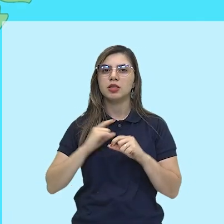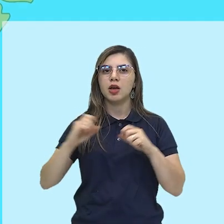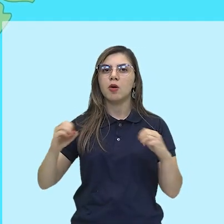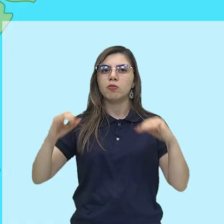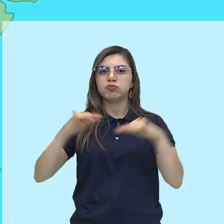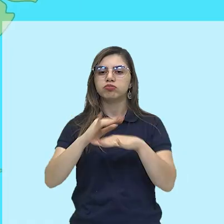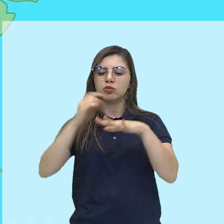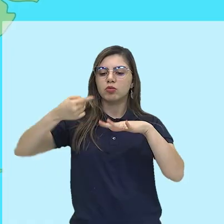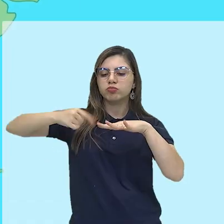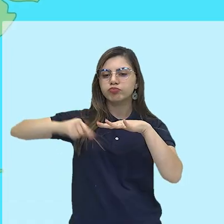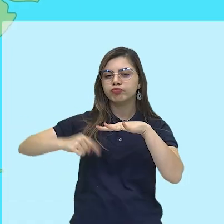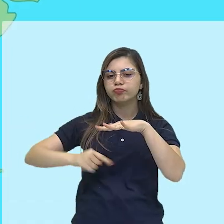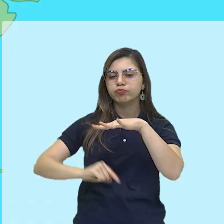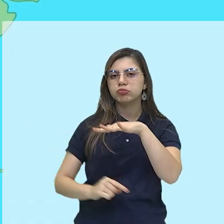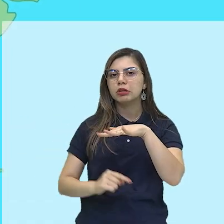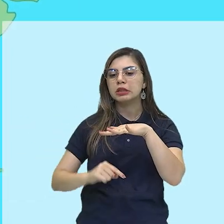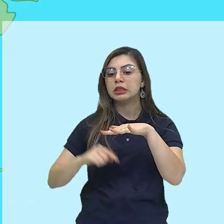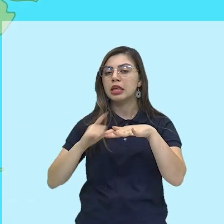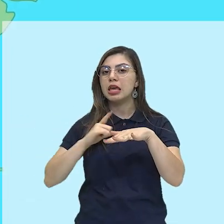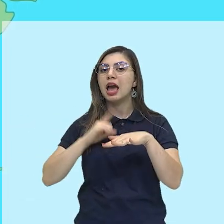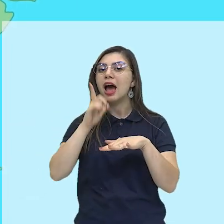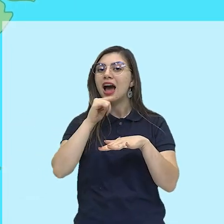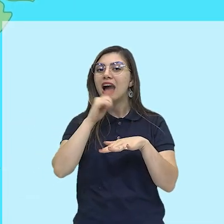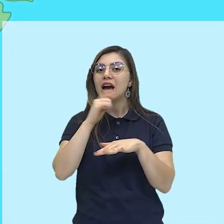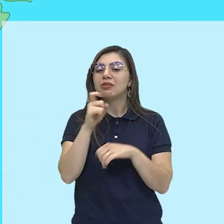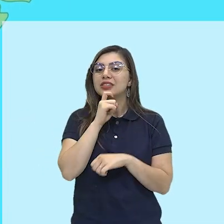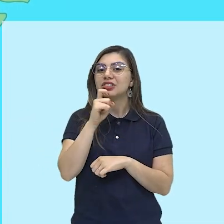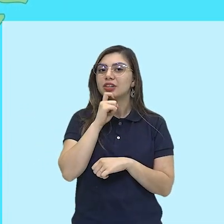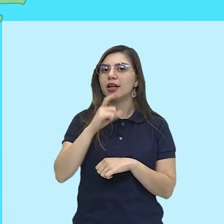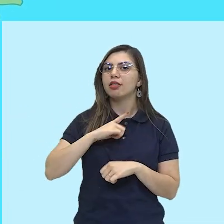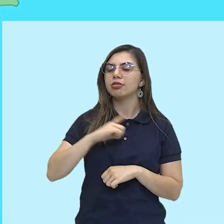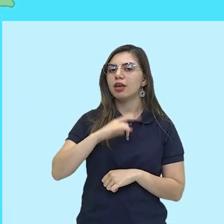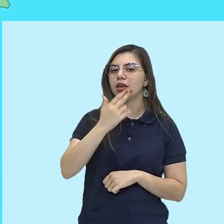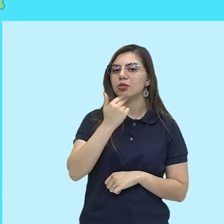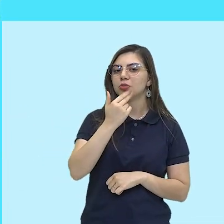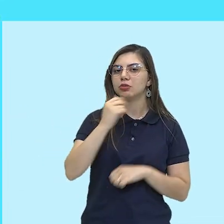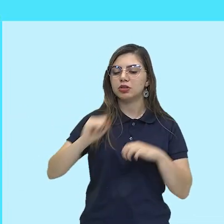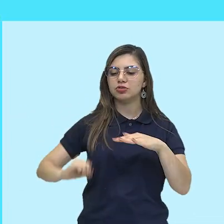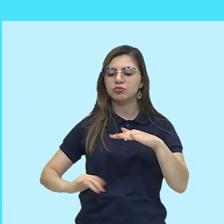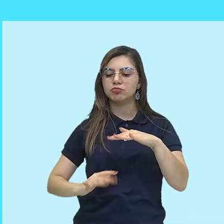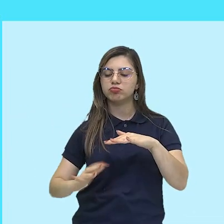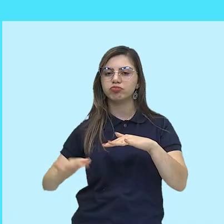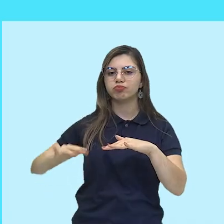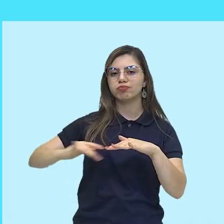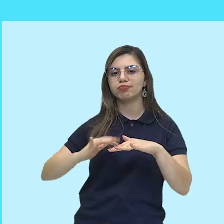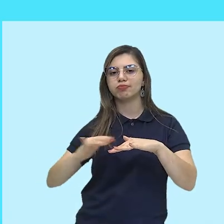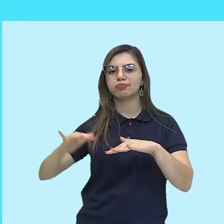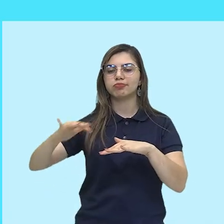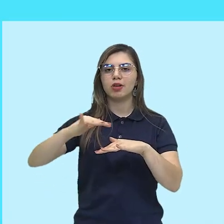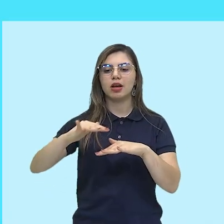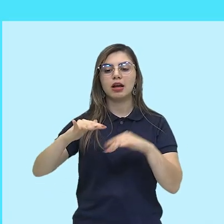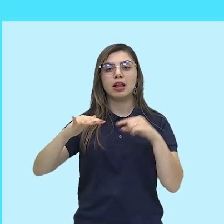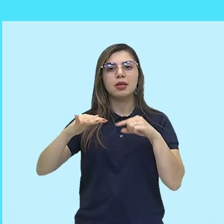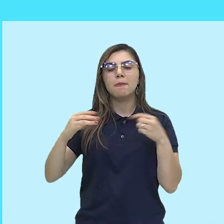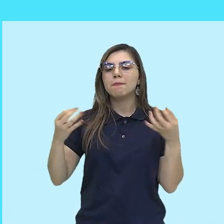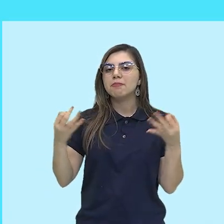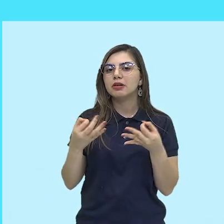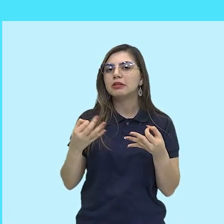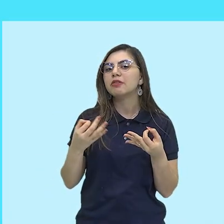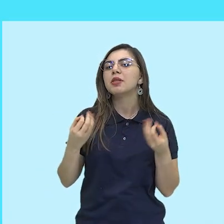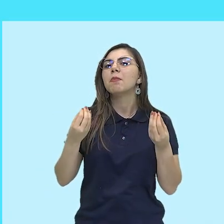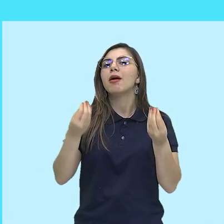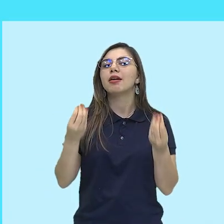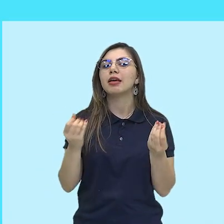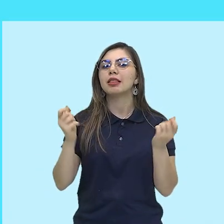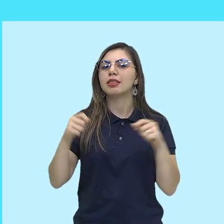Pacífico. Ela traz águas geladas e ricas em nutrientes para a superfície, criando um ambiente perfeito para o crescimento